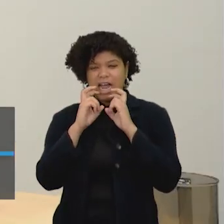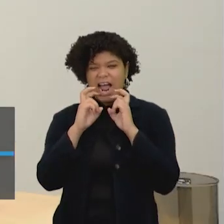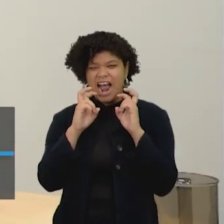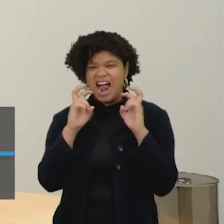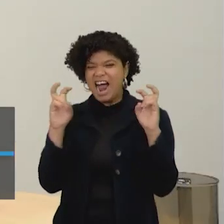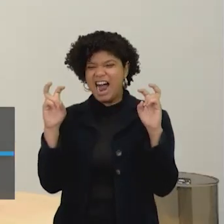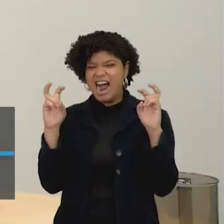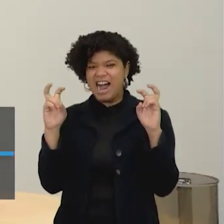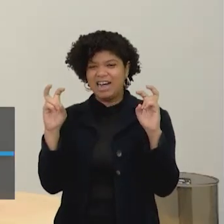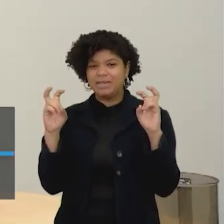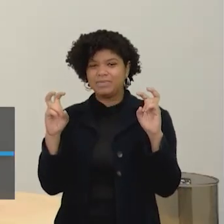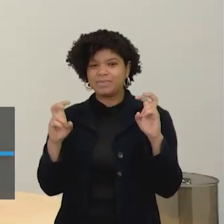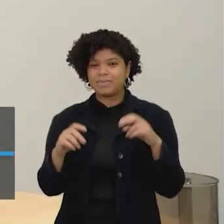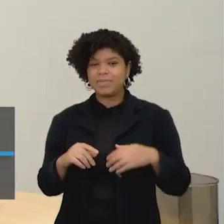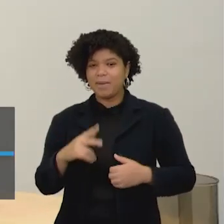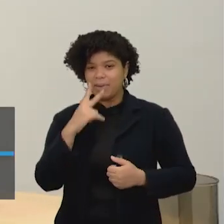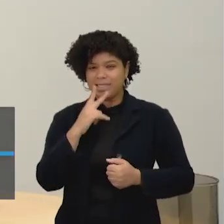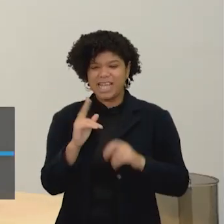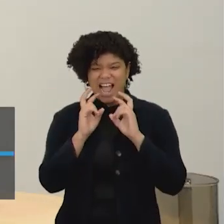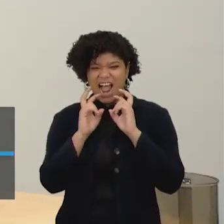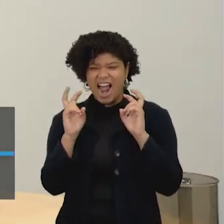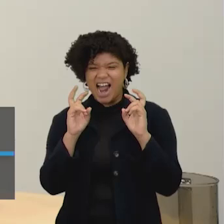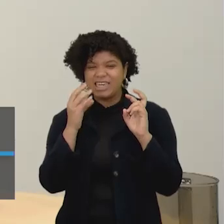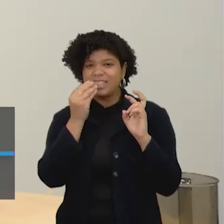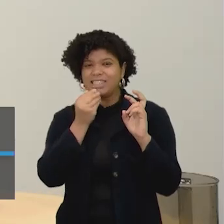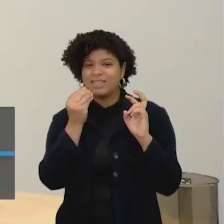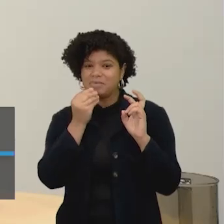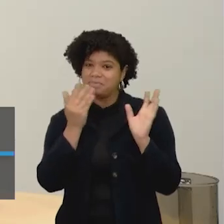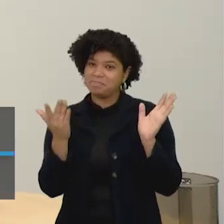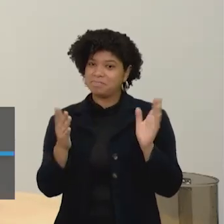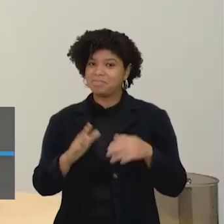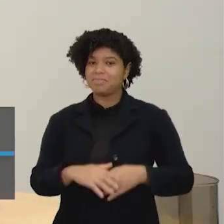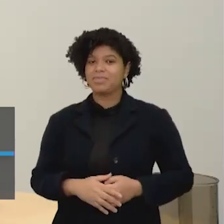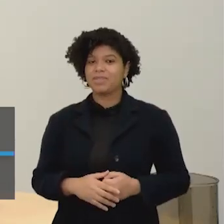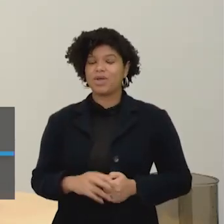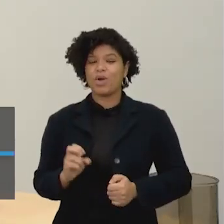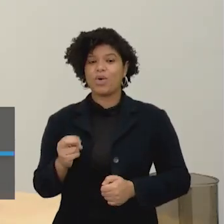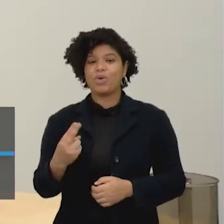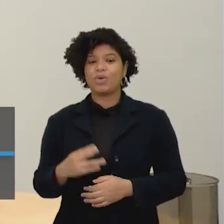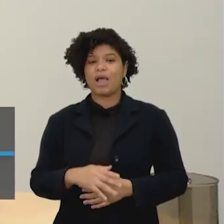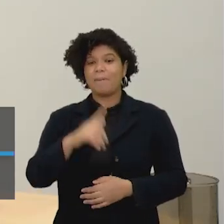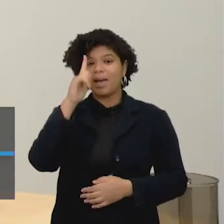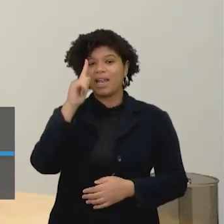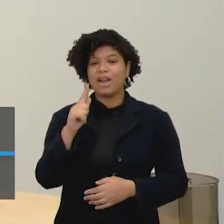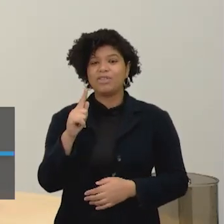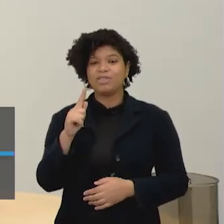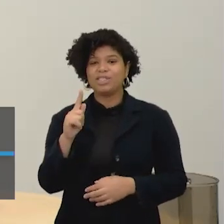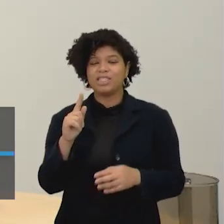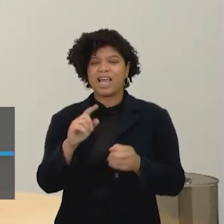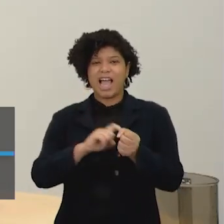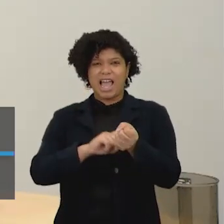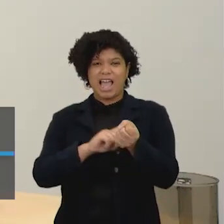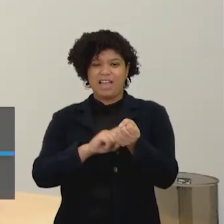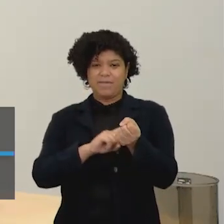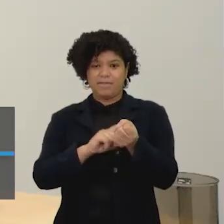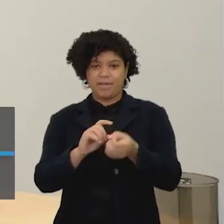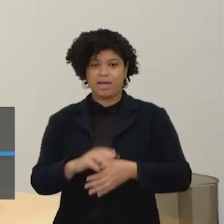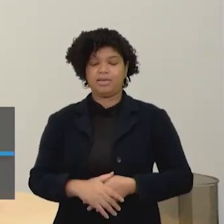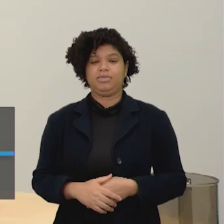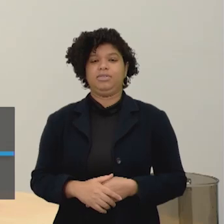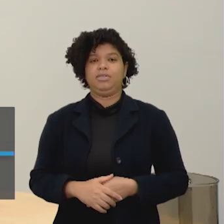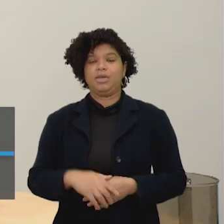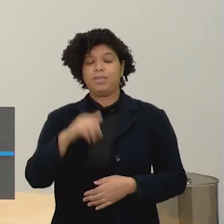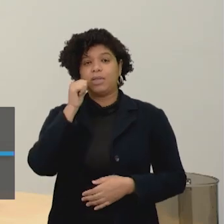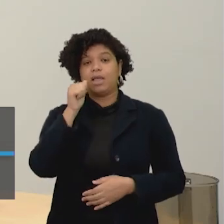também, pode estar comendo alguma coisa aí, né? Aí, bom, amarelos de raiva, nesse sentido, né? Muita raiva. A